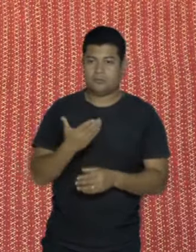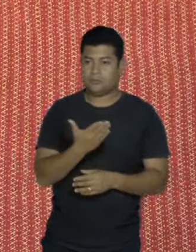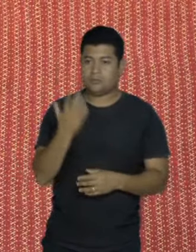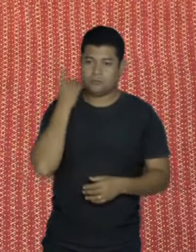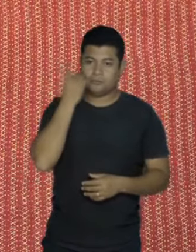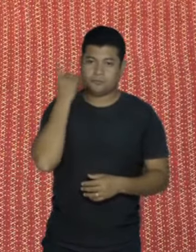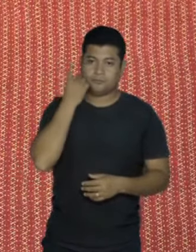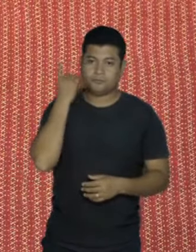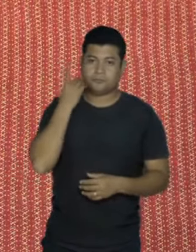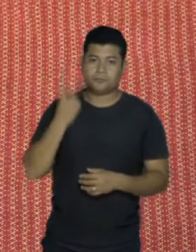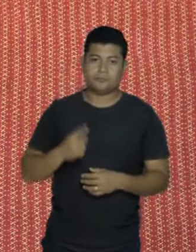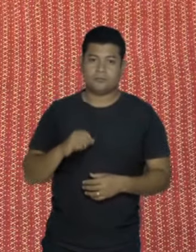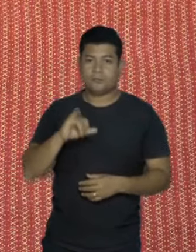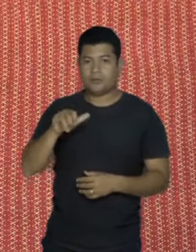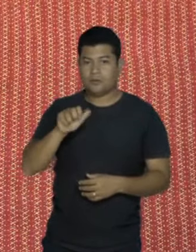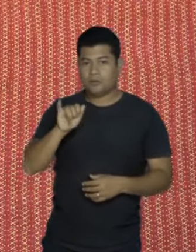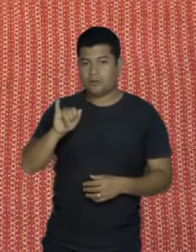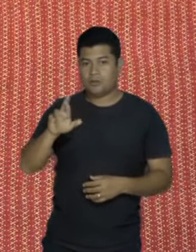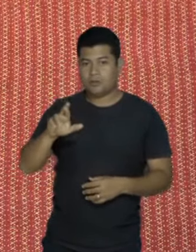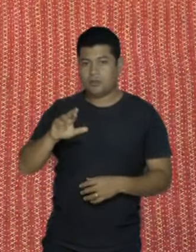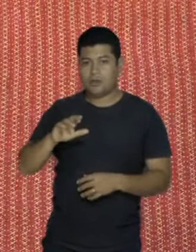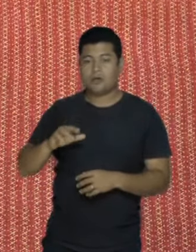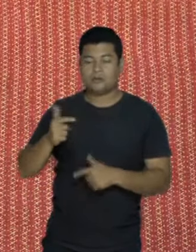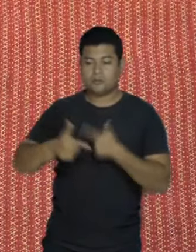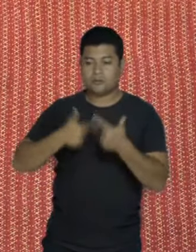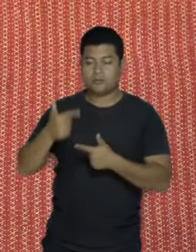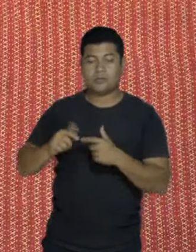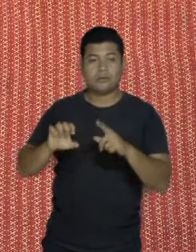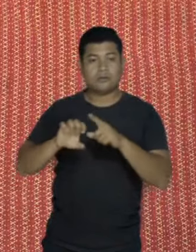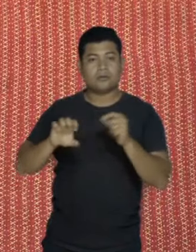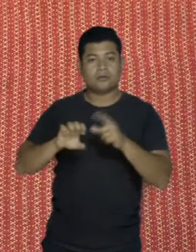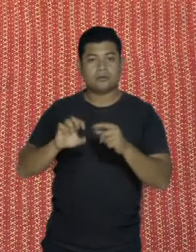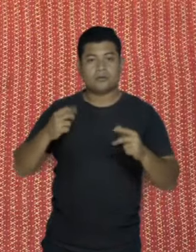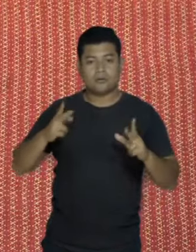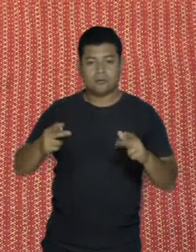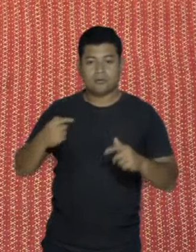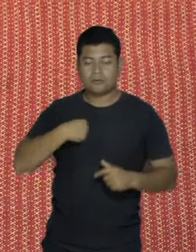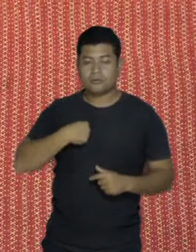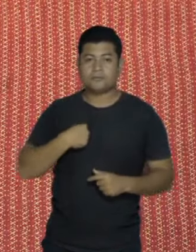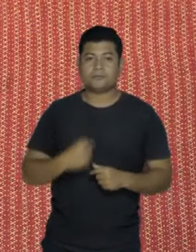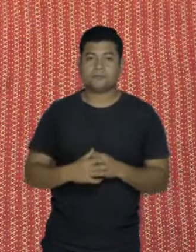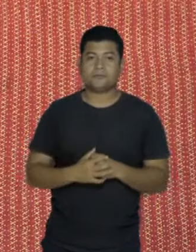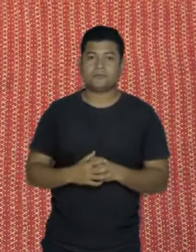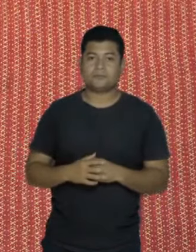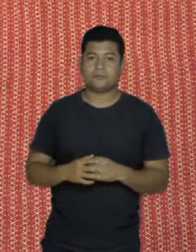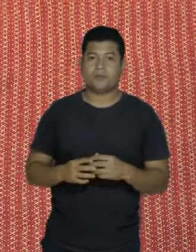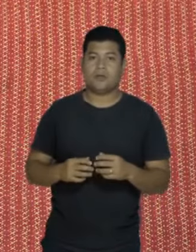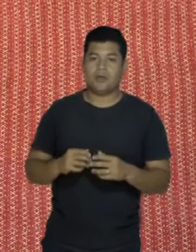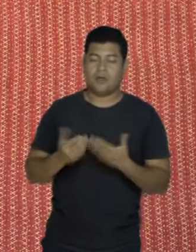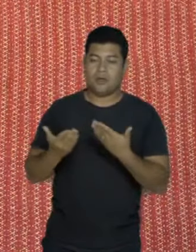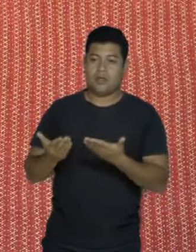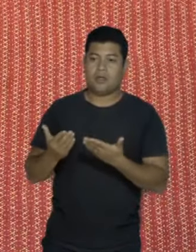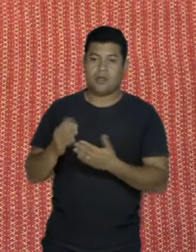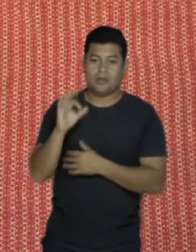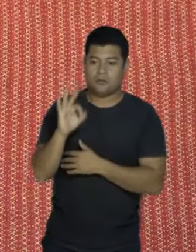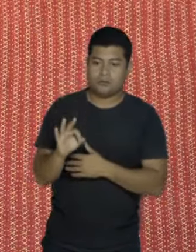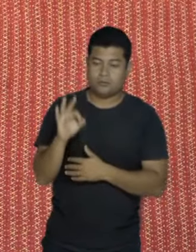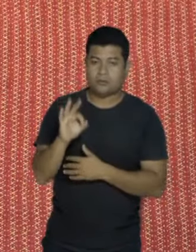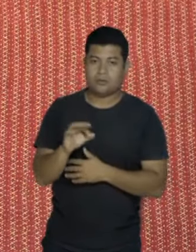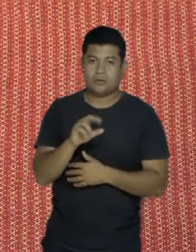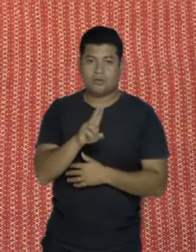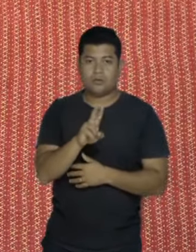Jair é da iniciativa privada empresário como eu Ele acionista da Urbano alimentos empresa fundada pelos